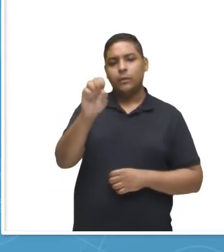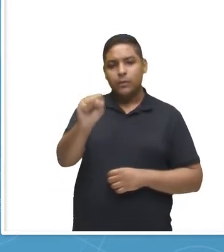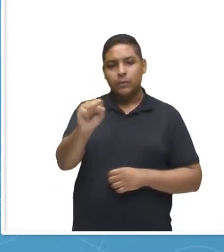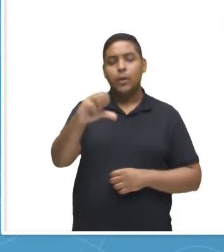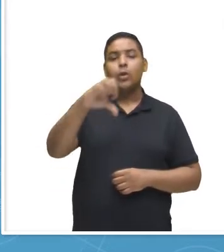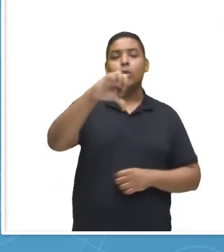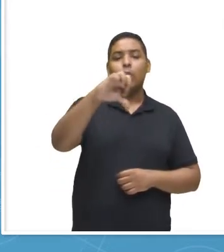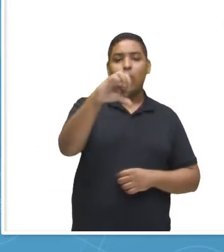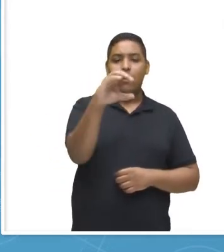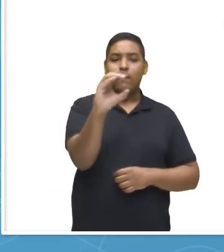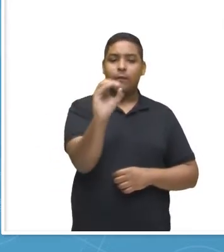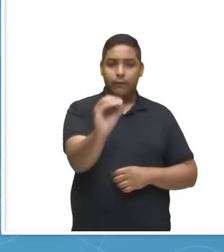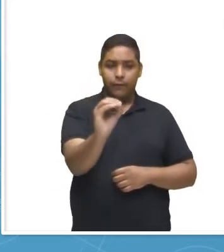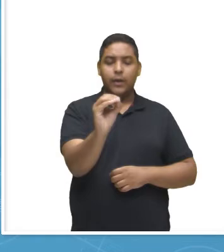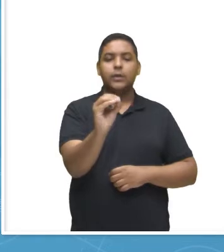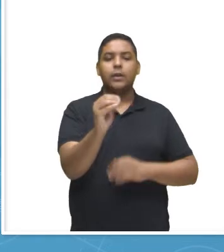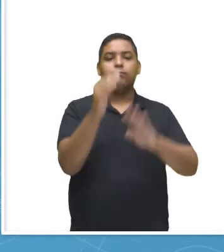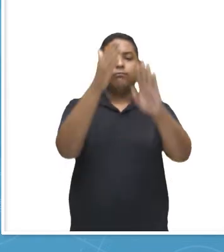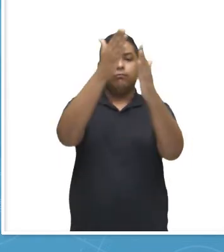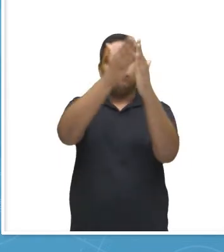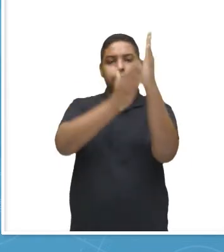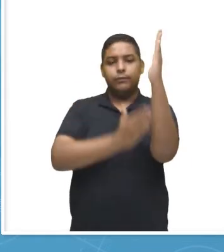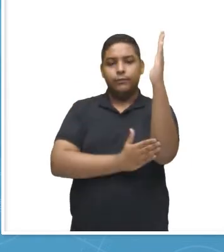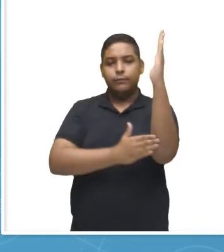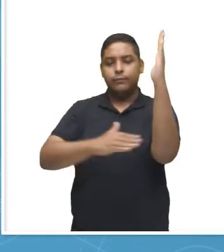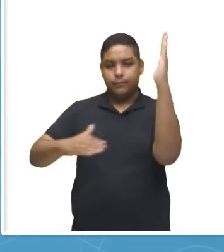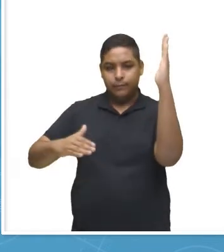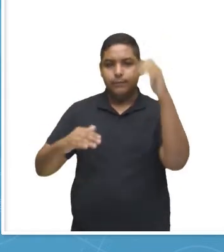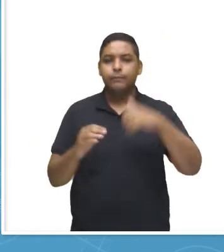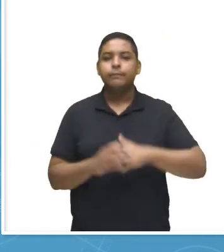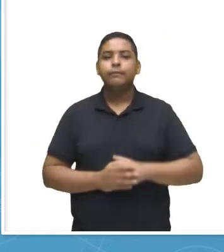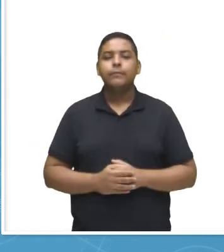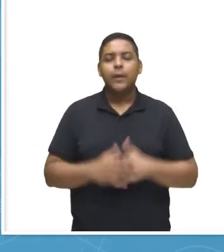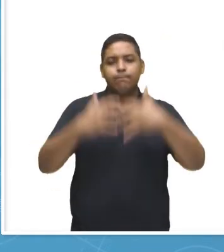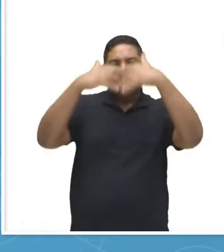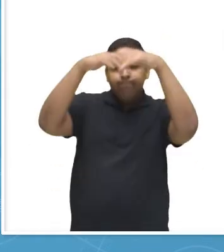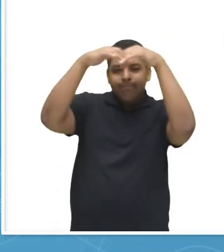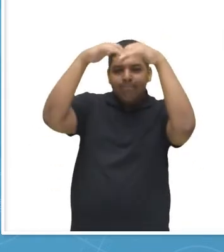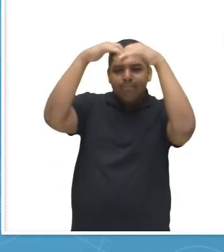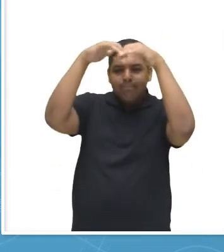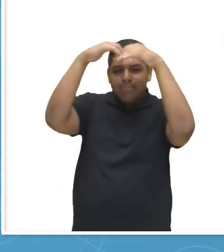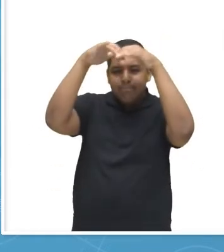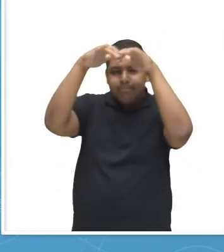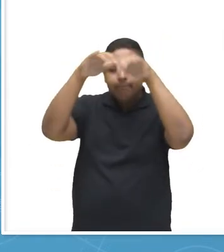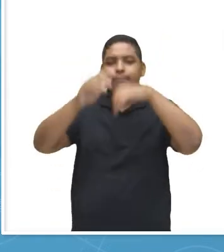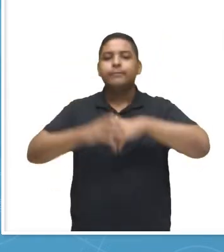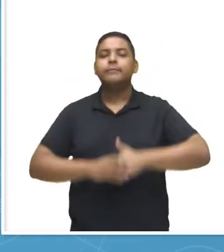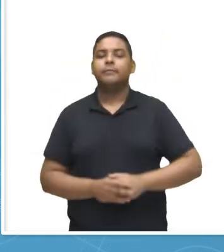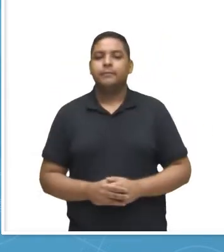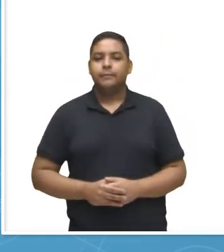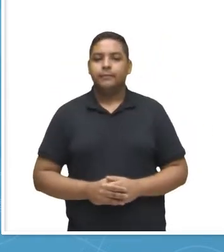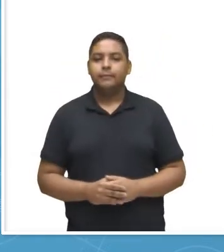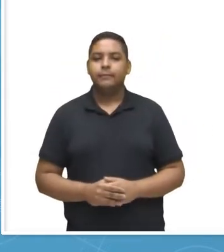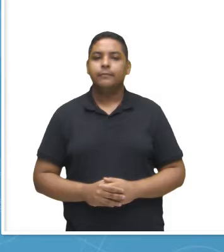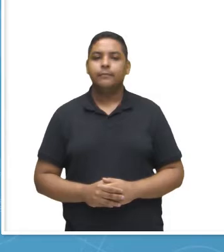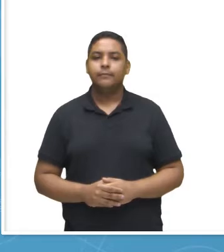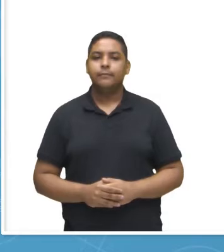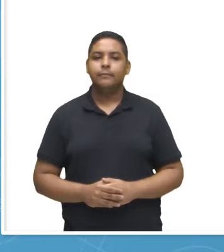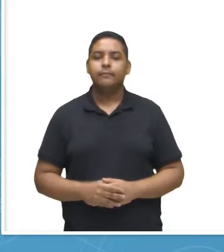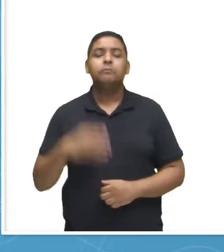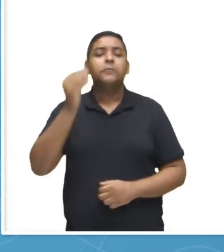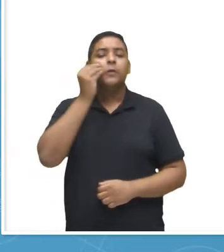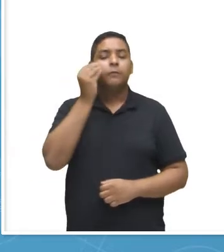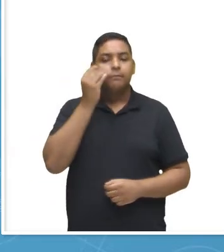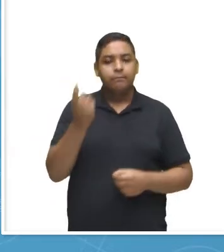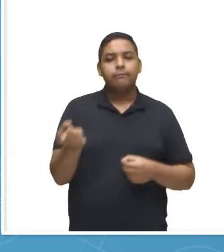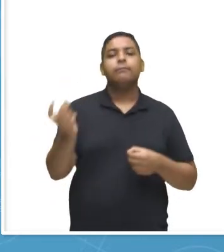no mesmo plano. Alunos, vamos botar aí os neurônios para funcionar e